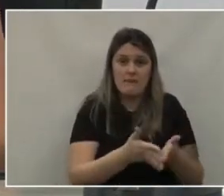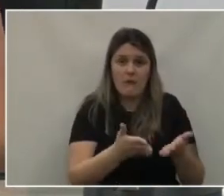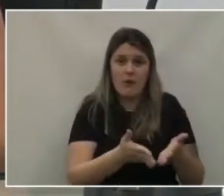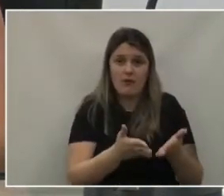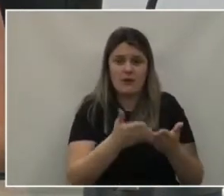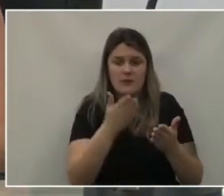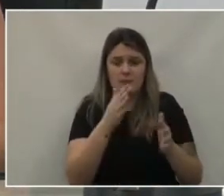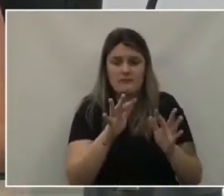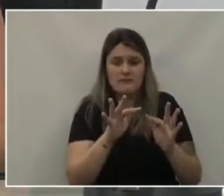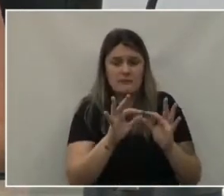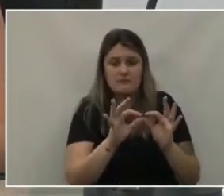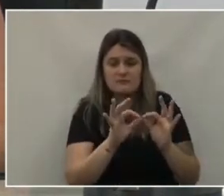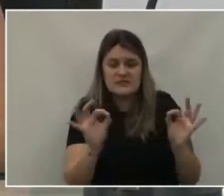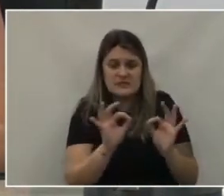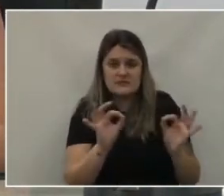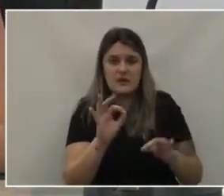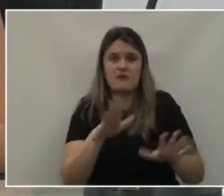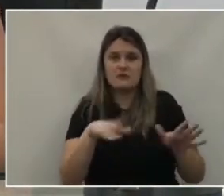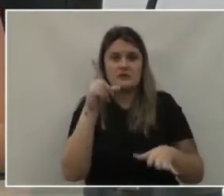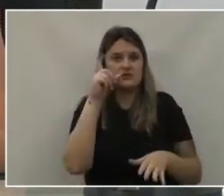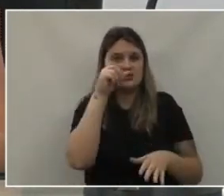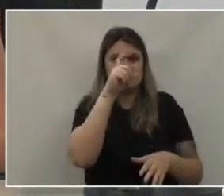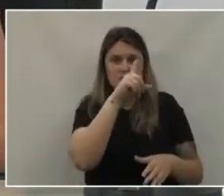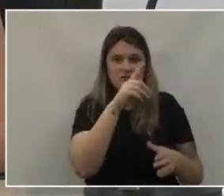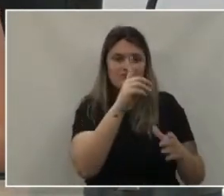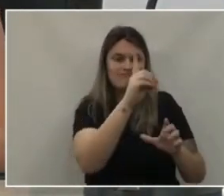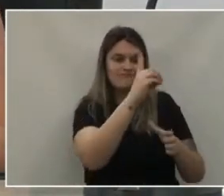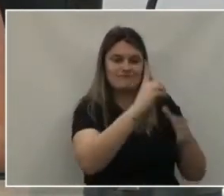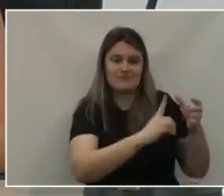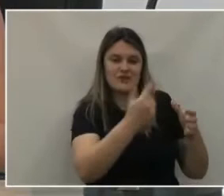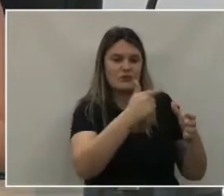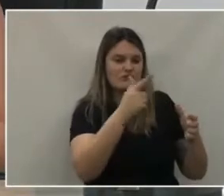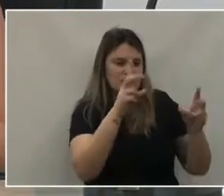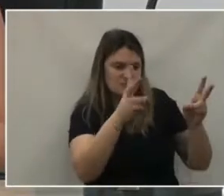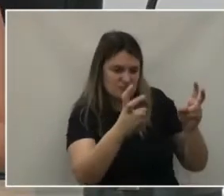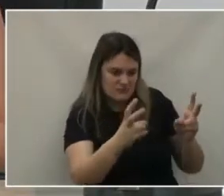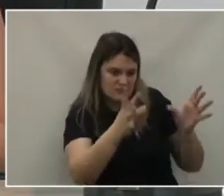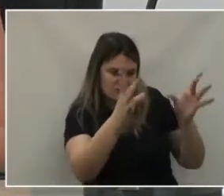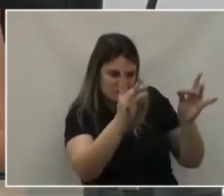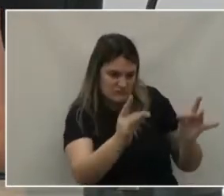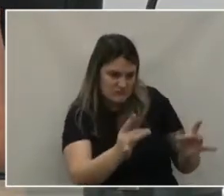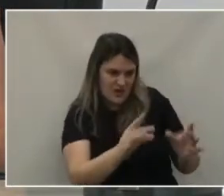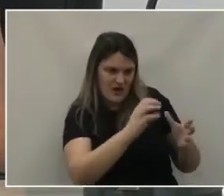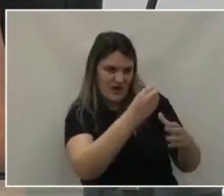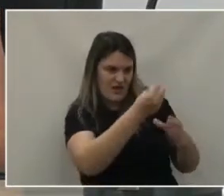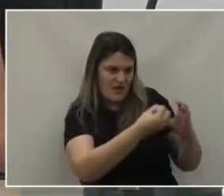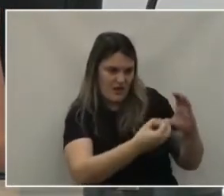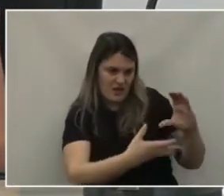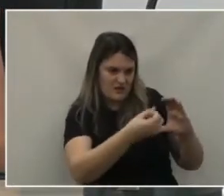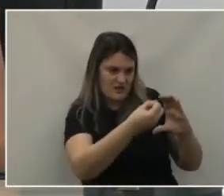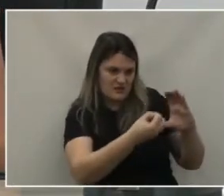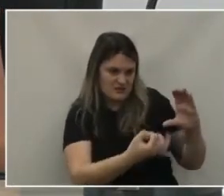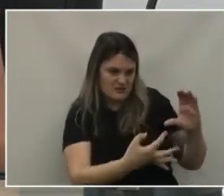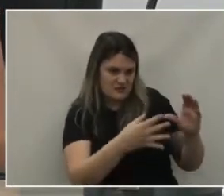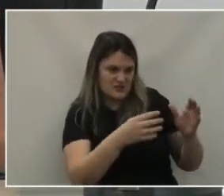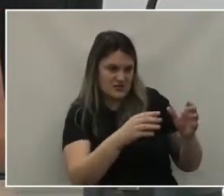mais humildes, a gente sabe que é difícil diagnosticar, porque não tem cara, o autista ela não tem